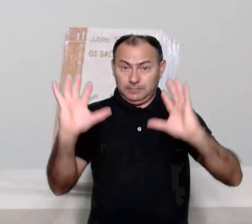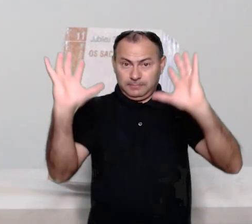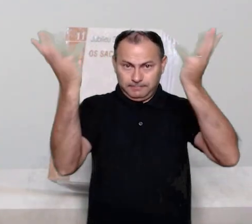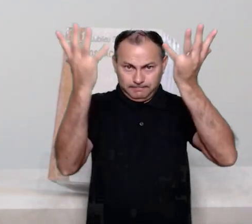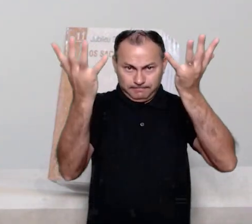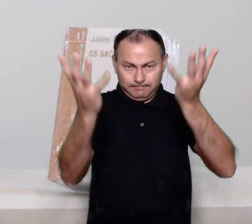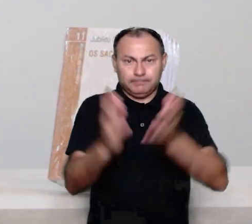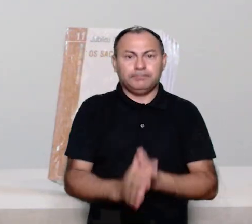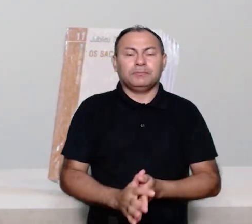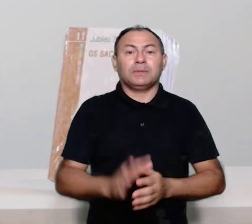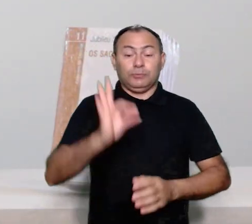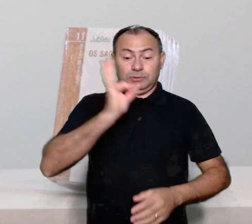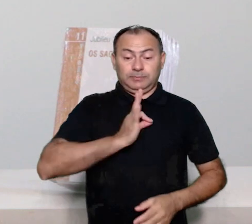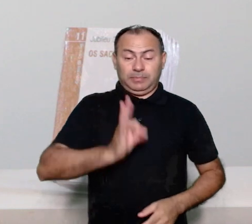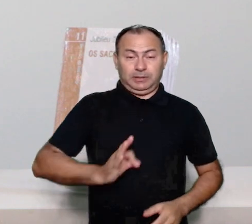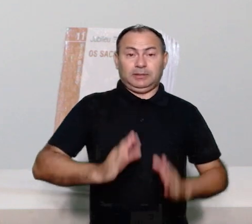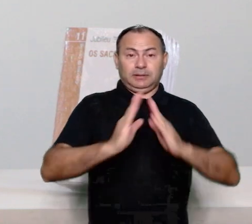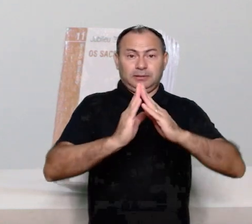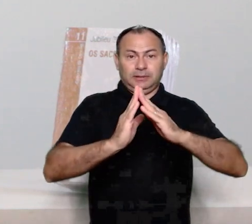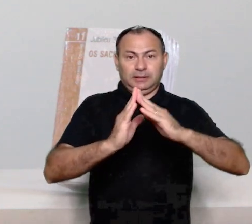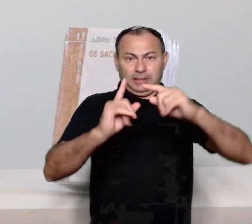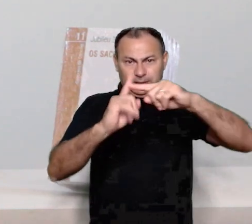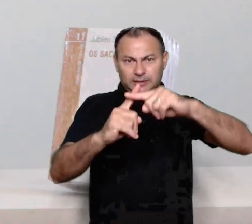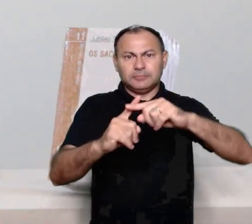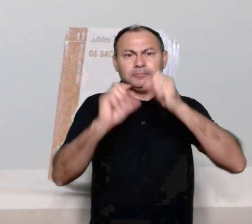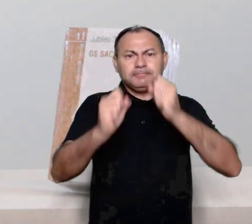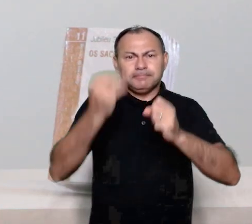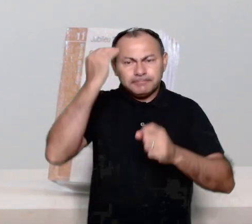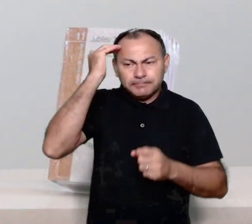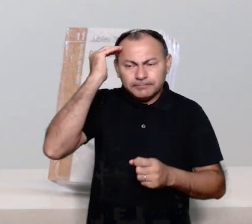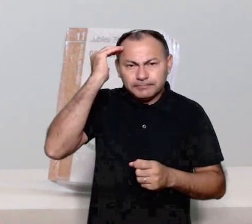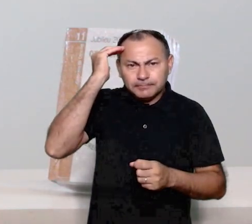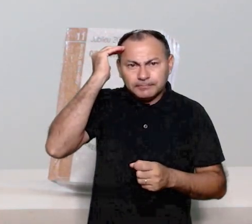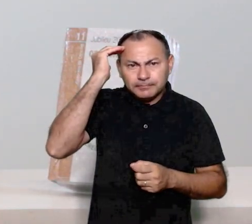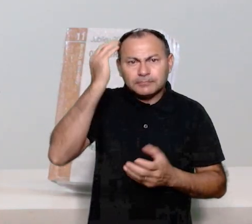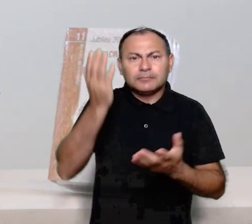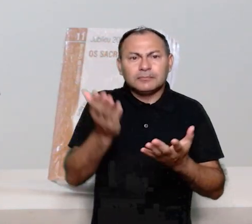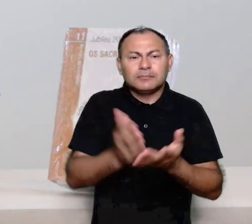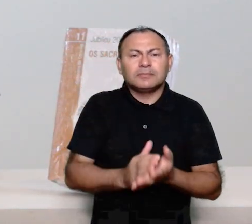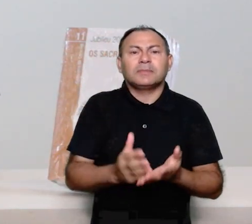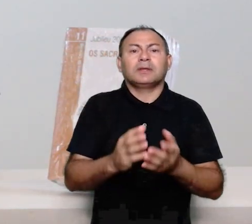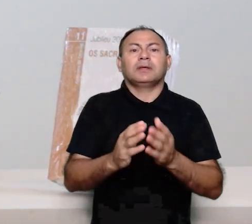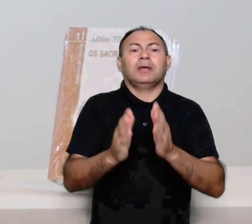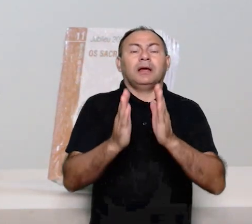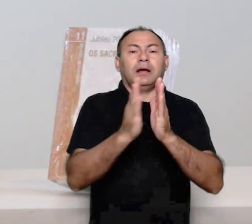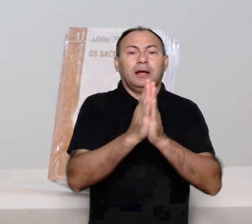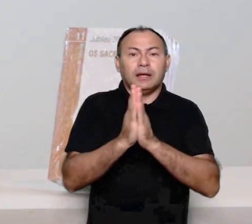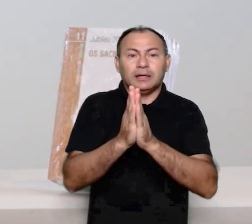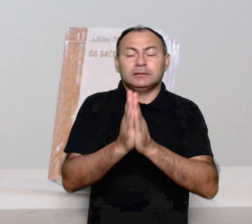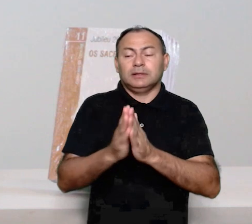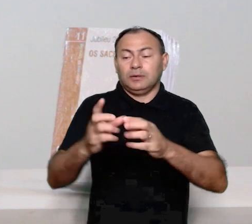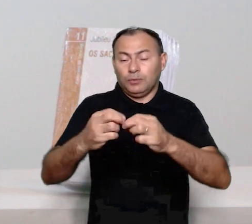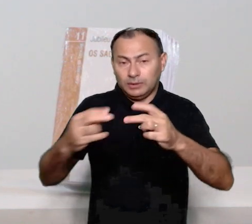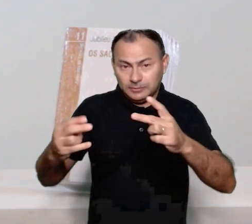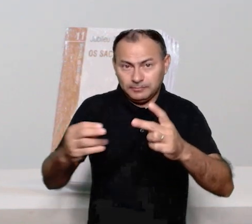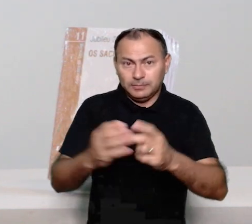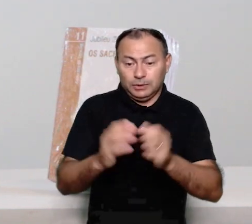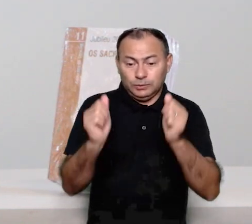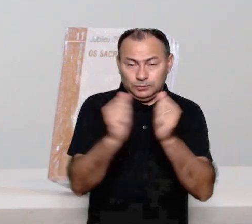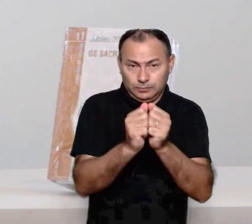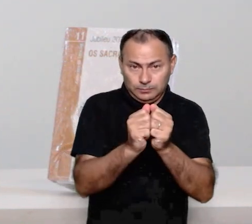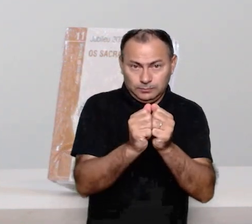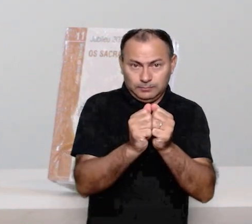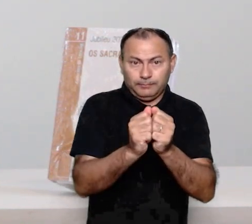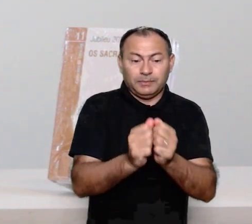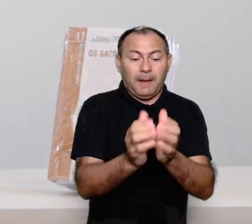celebramos. Então, dos padres da Igreja, nós podemos compreender que a res, a coisa,